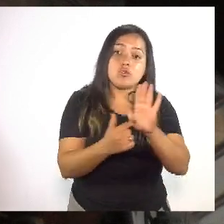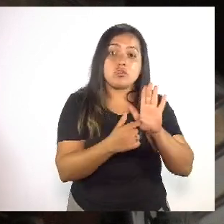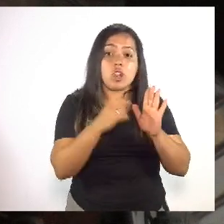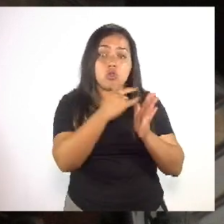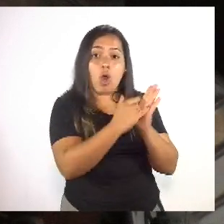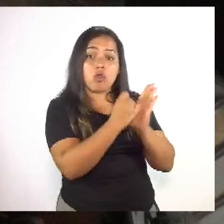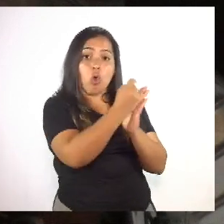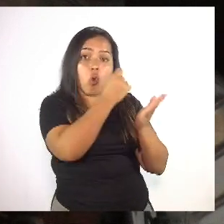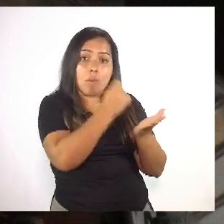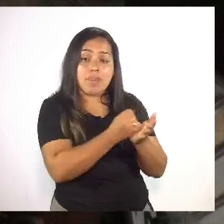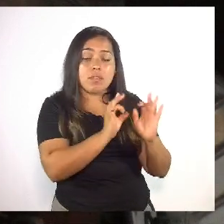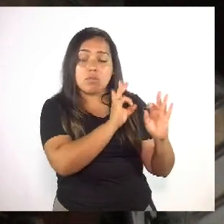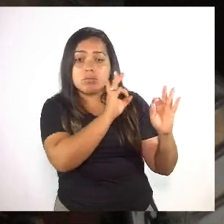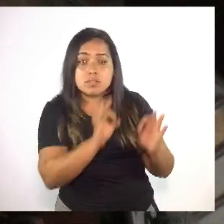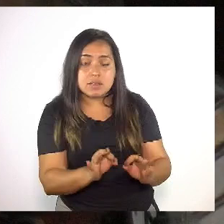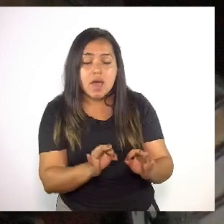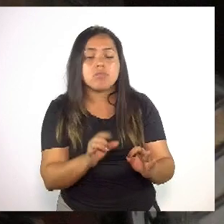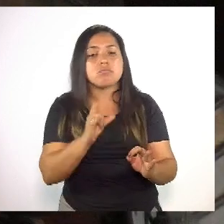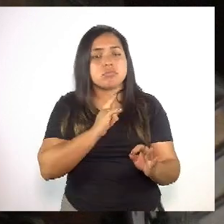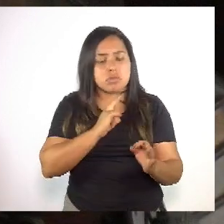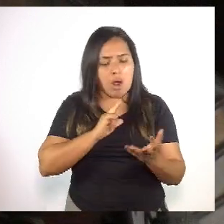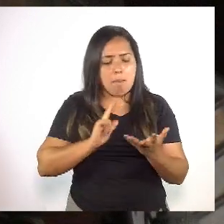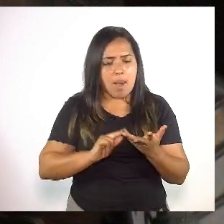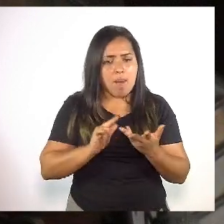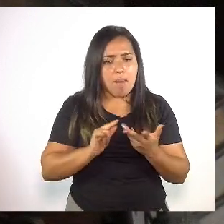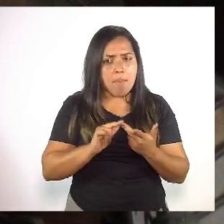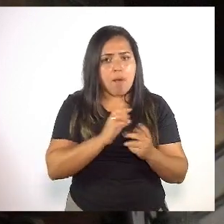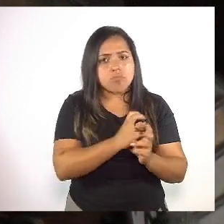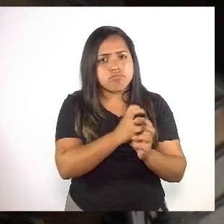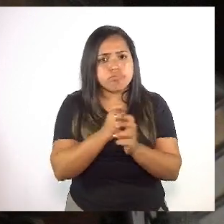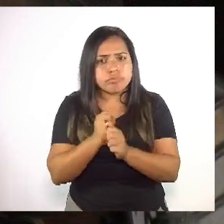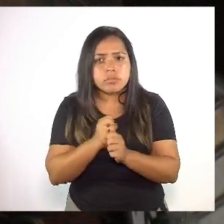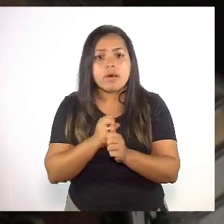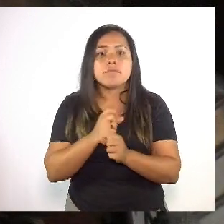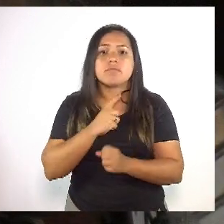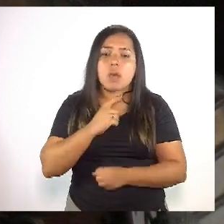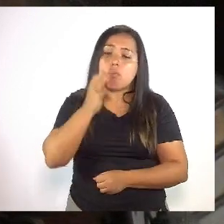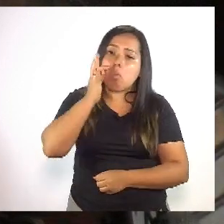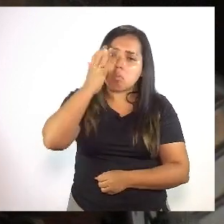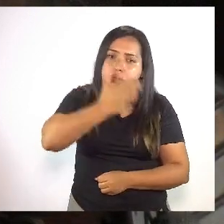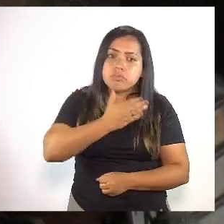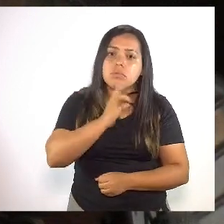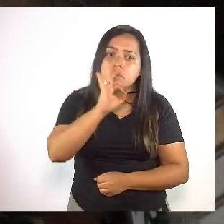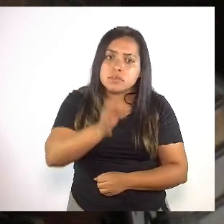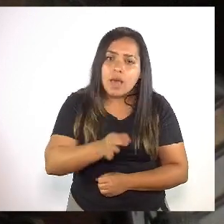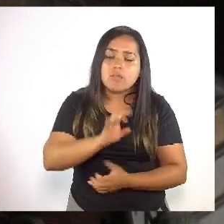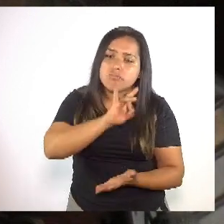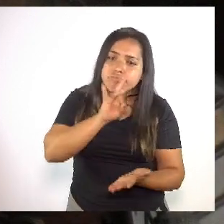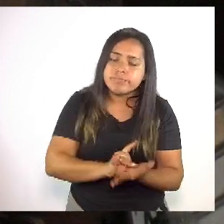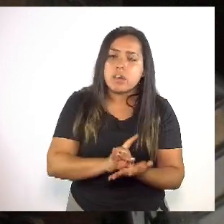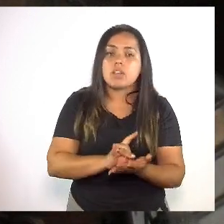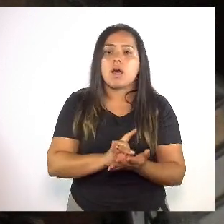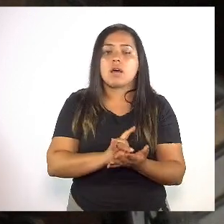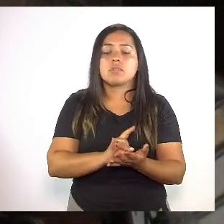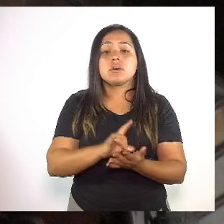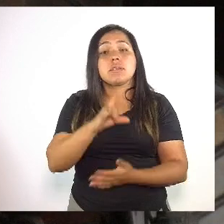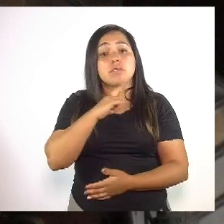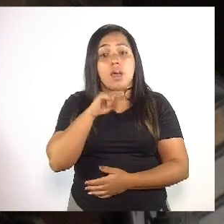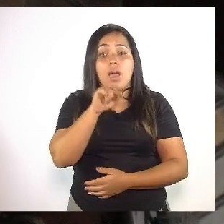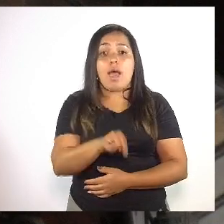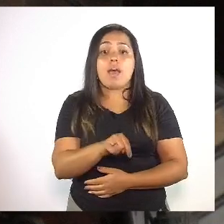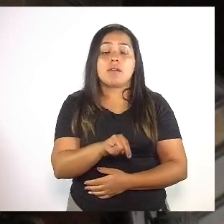a exatidão dos documentos contábeis e legitimidade dos seus atos. Dessa